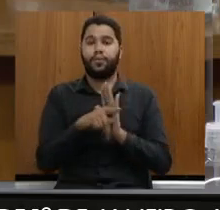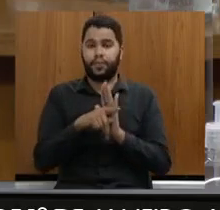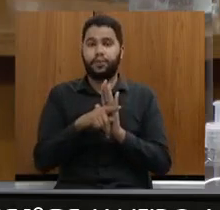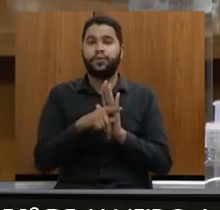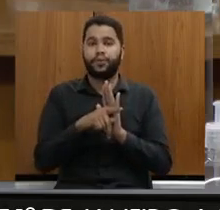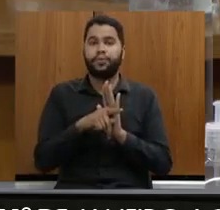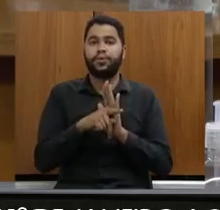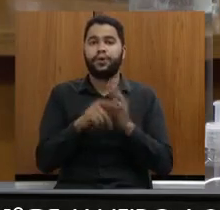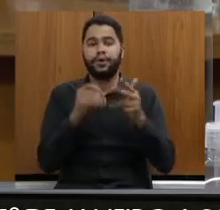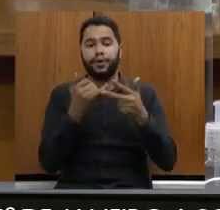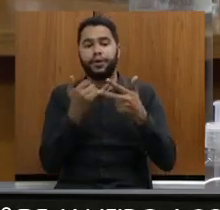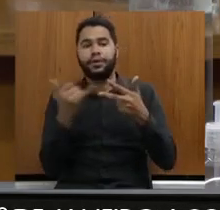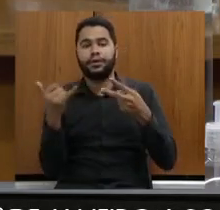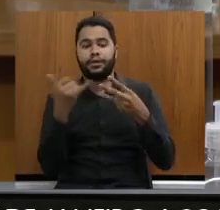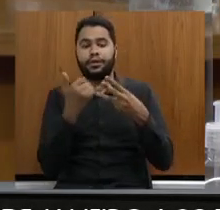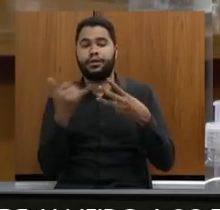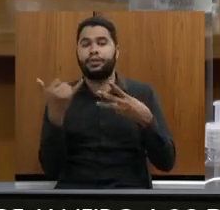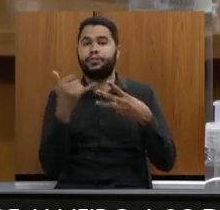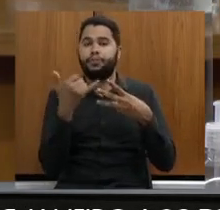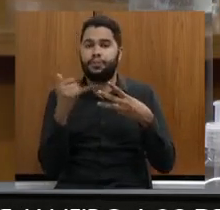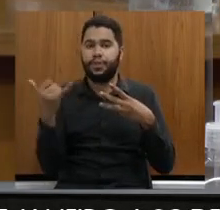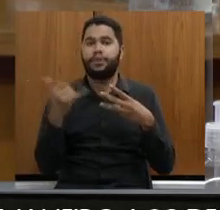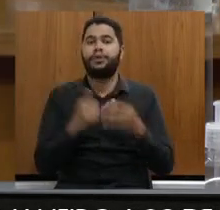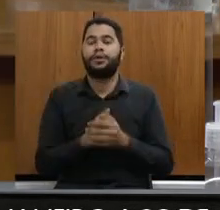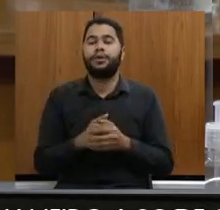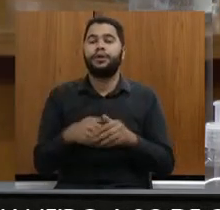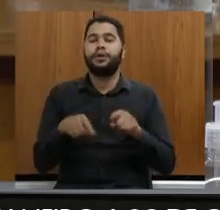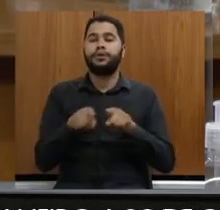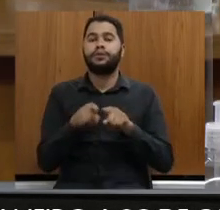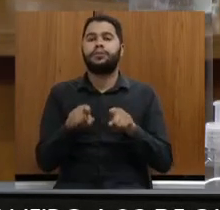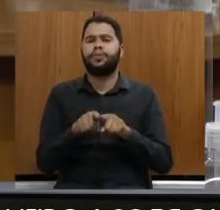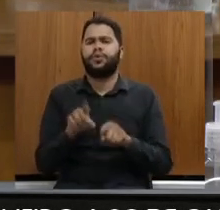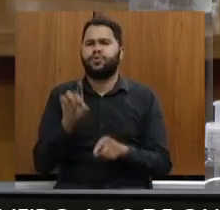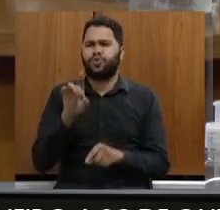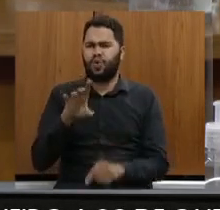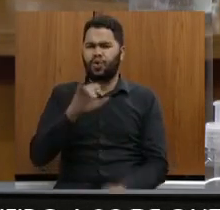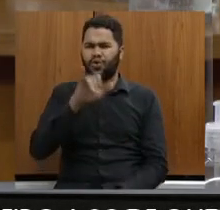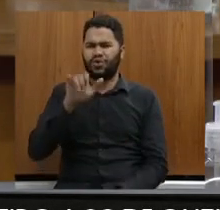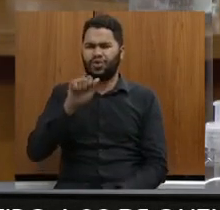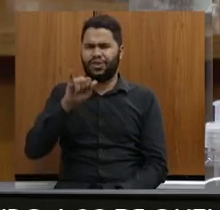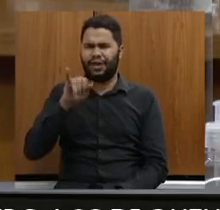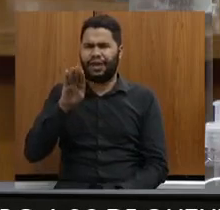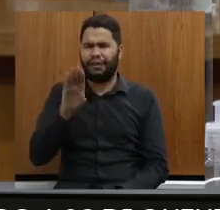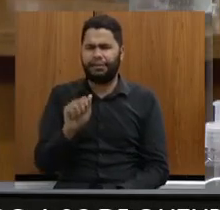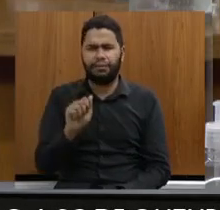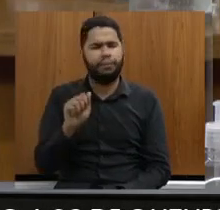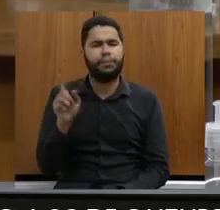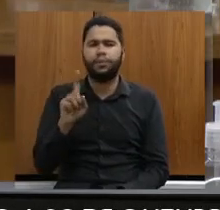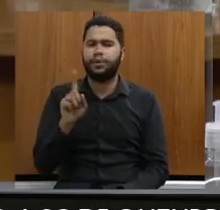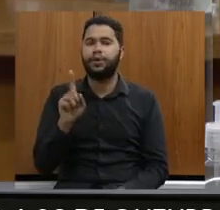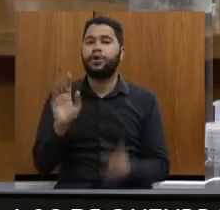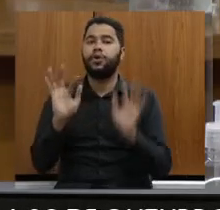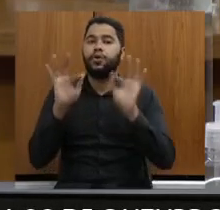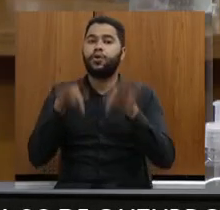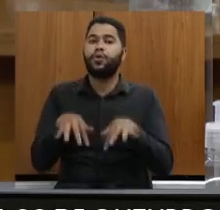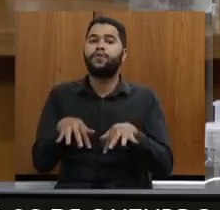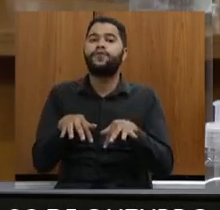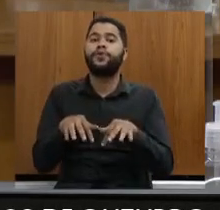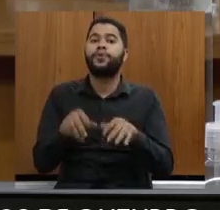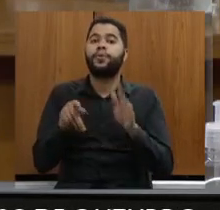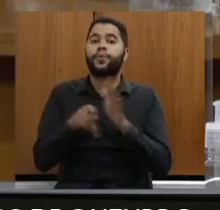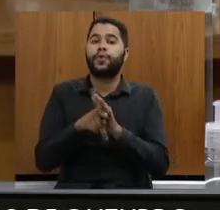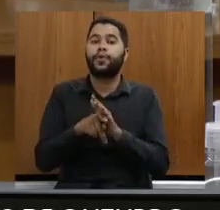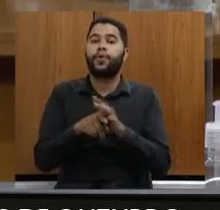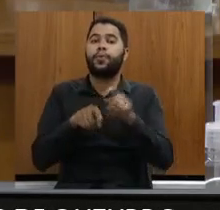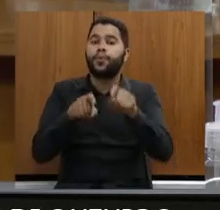em relação ao Jaíba é não é só o Jaíba infelizmente com o fim da foram Minas